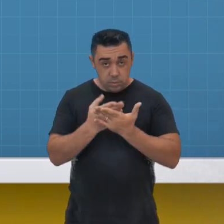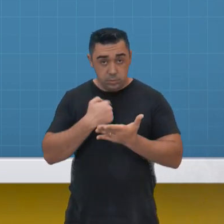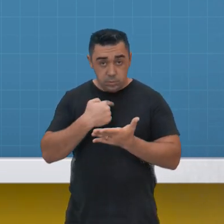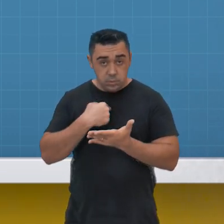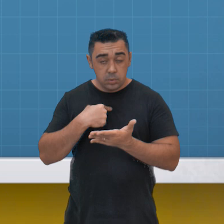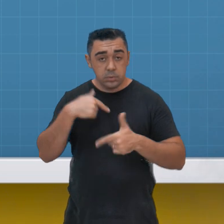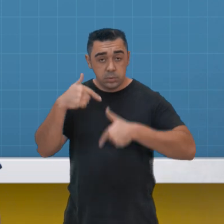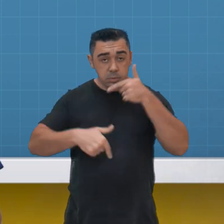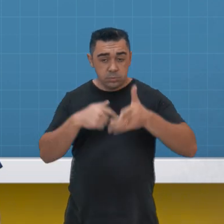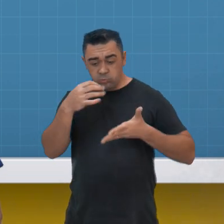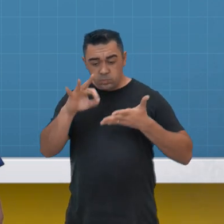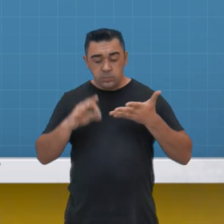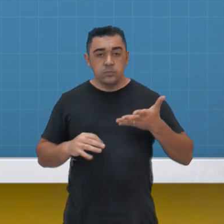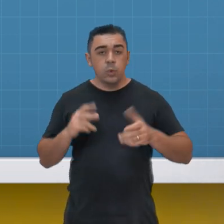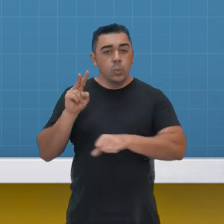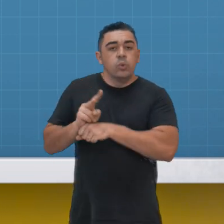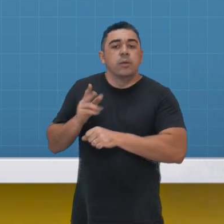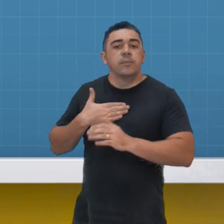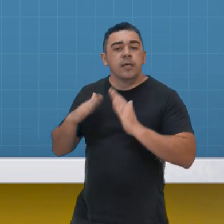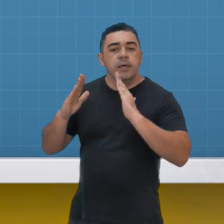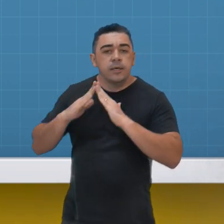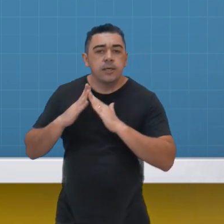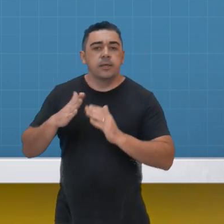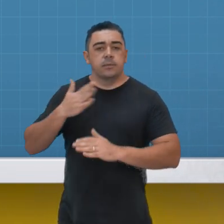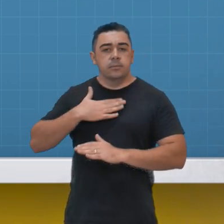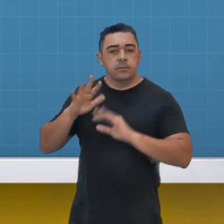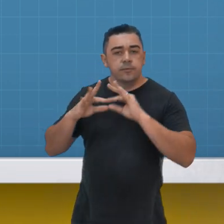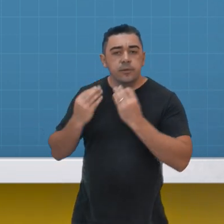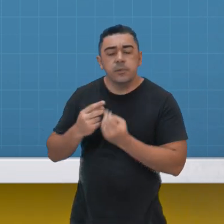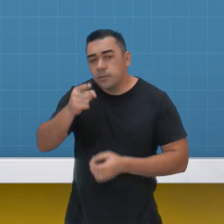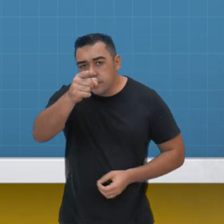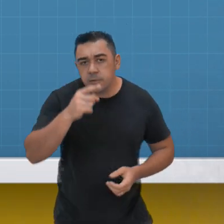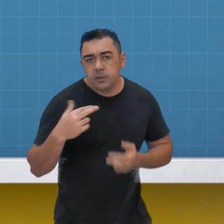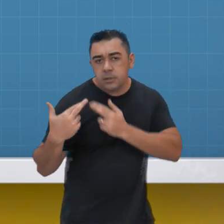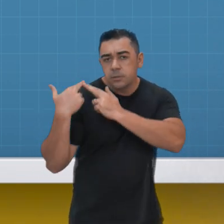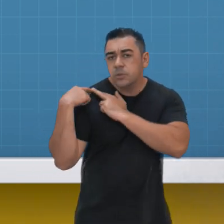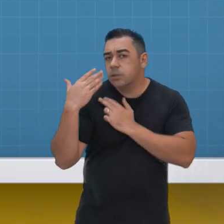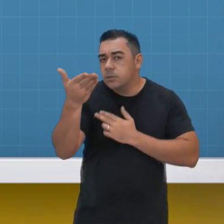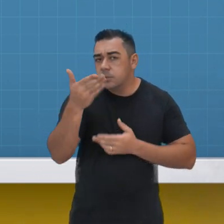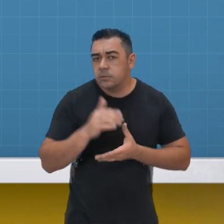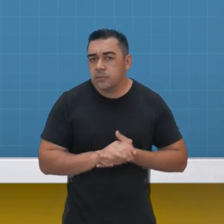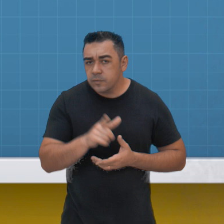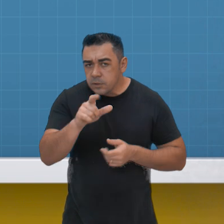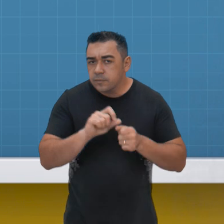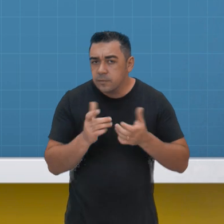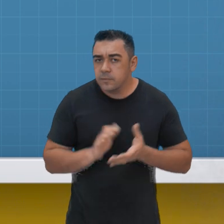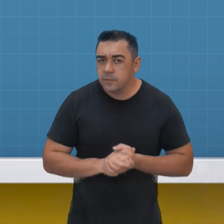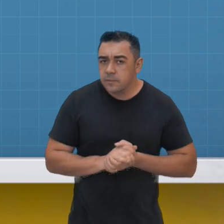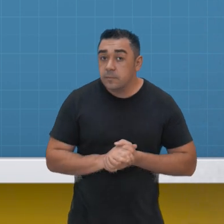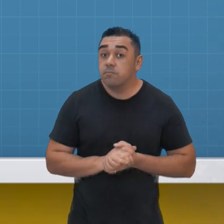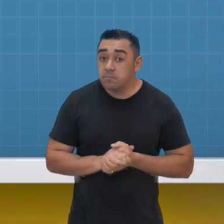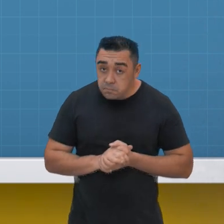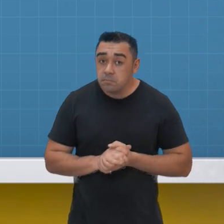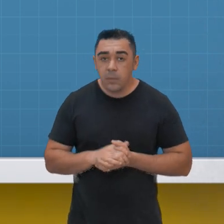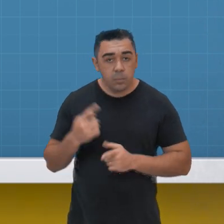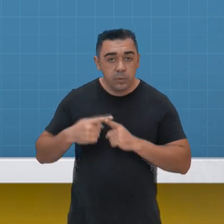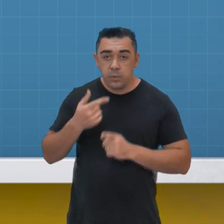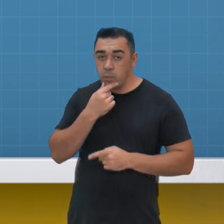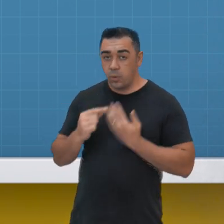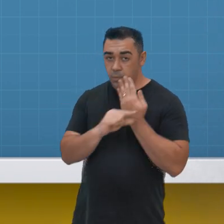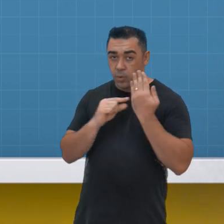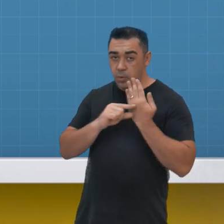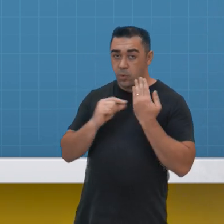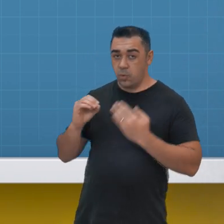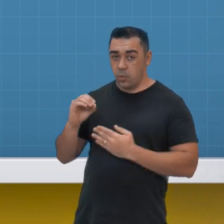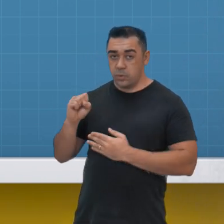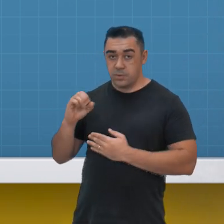nisso? O meu é cuidar da minha casa, da minha família, e o seu? Você está fazendo? Porque o Oscar